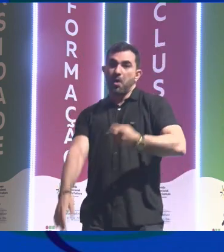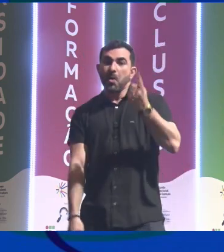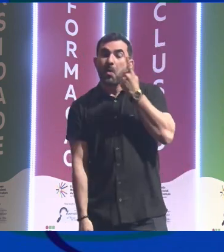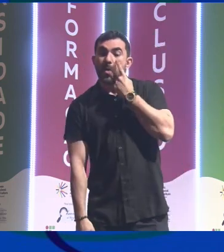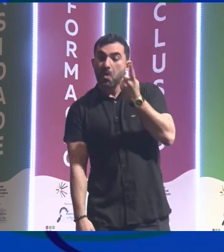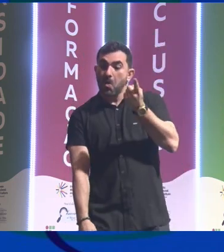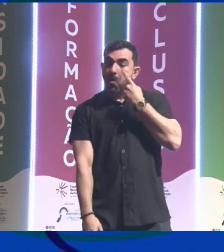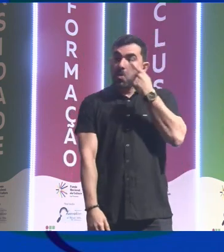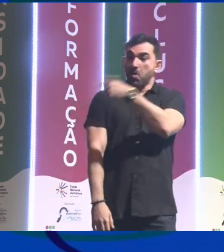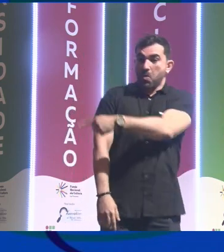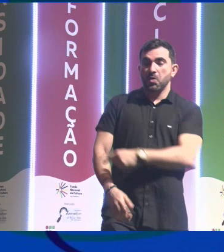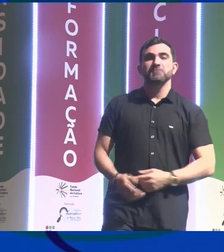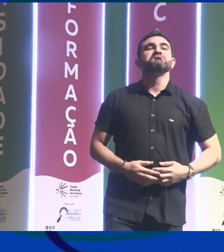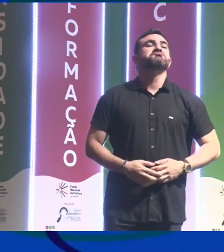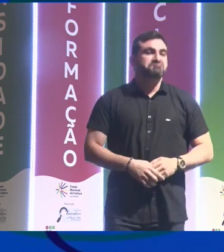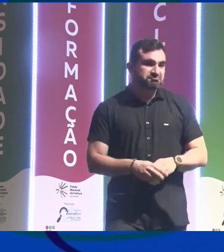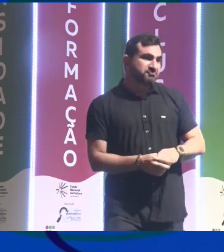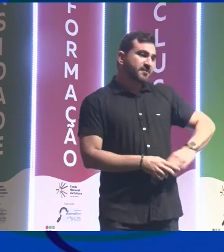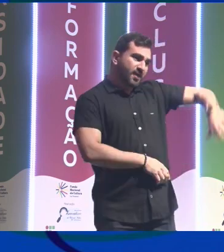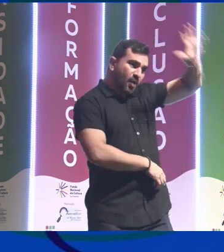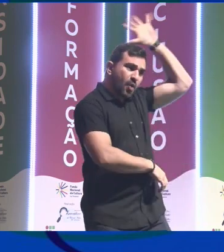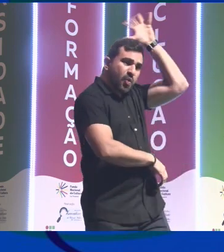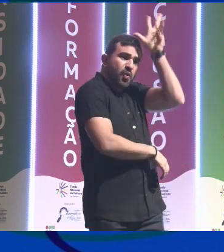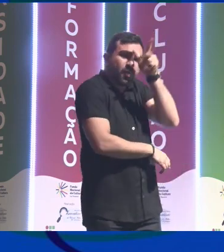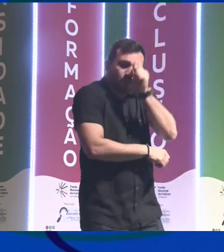em cantar?